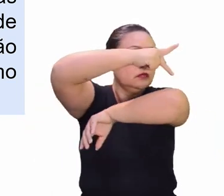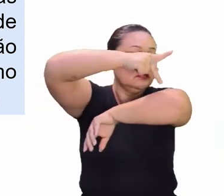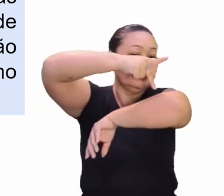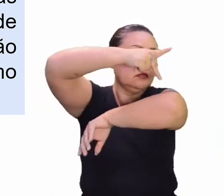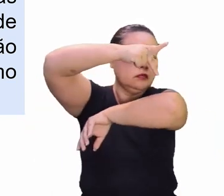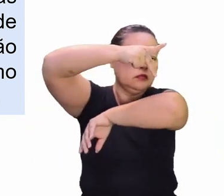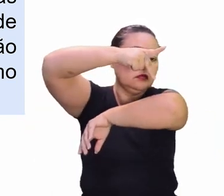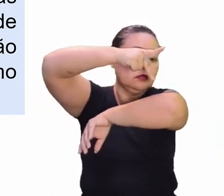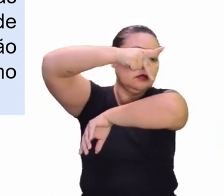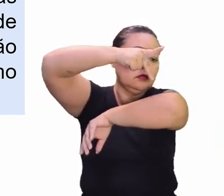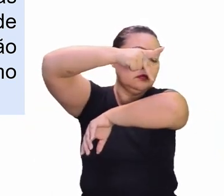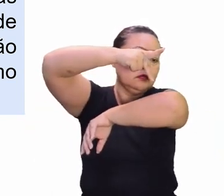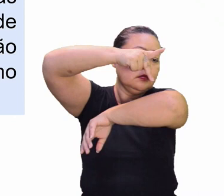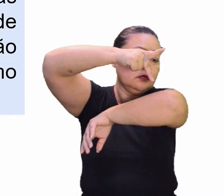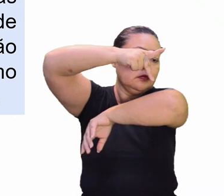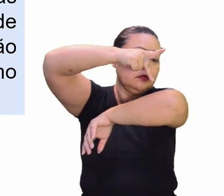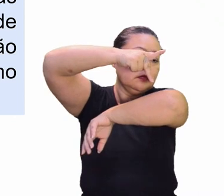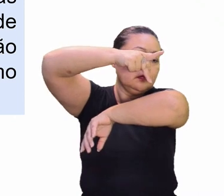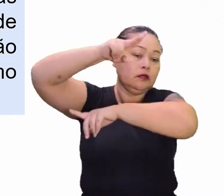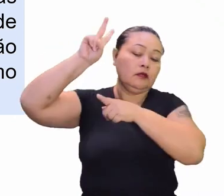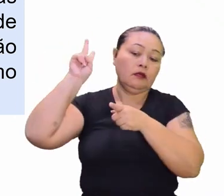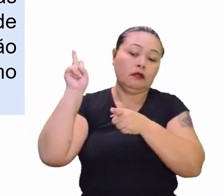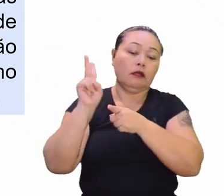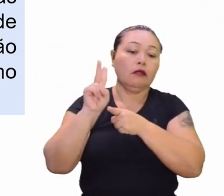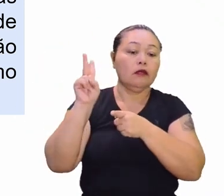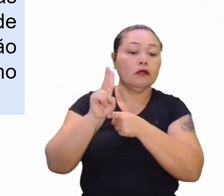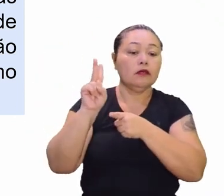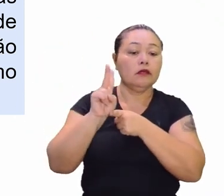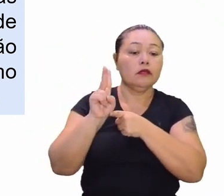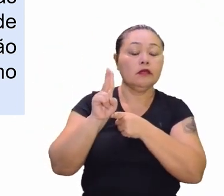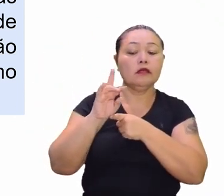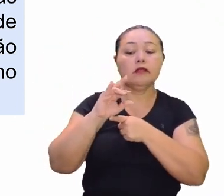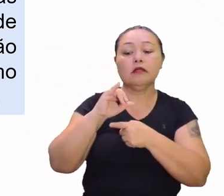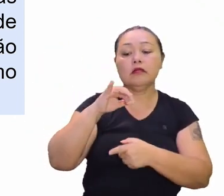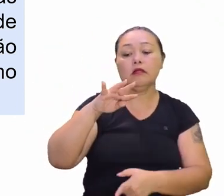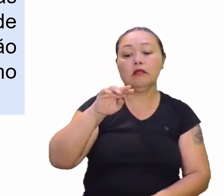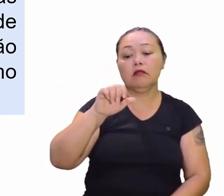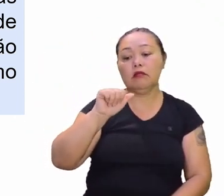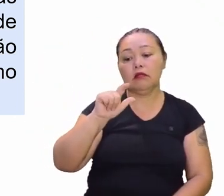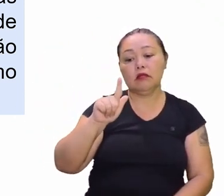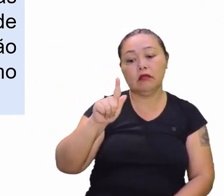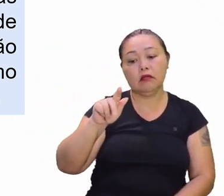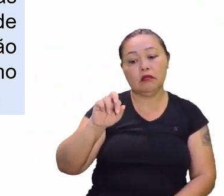parques, eles são de proteção integral.